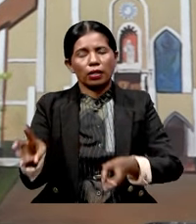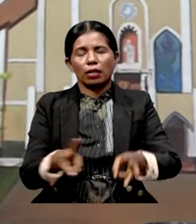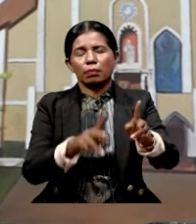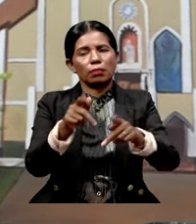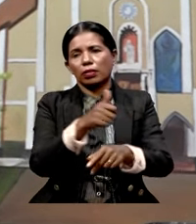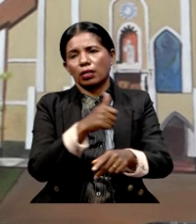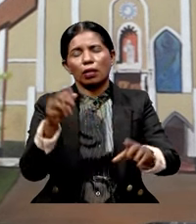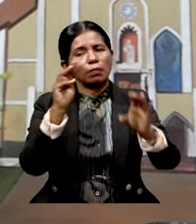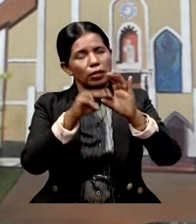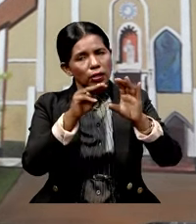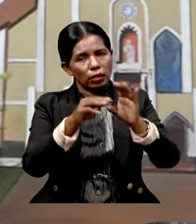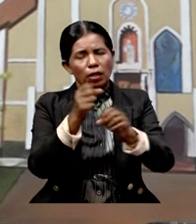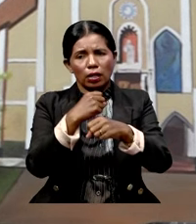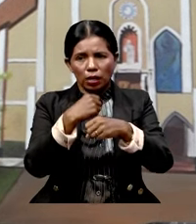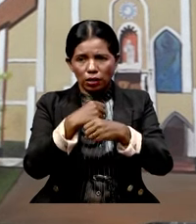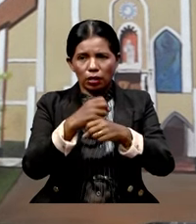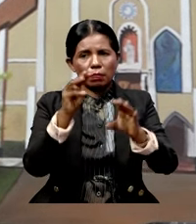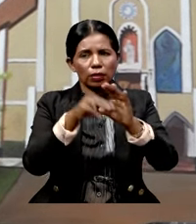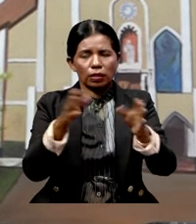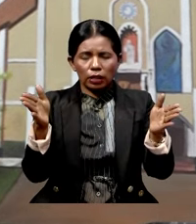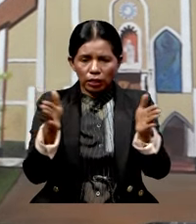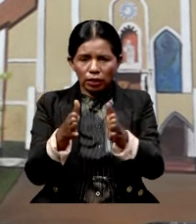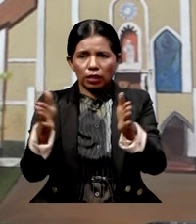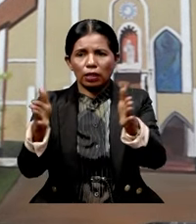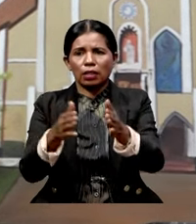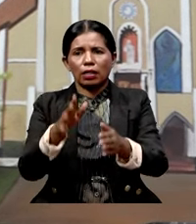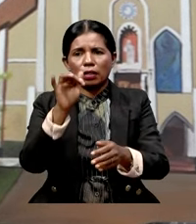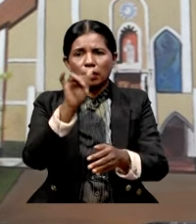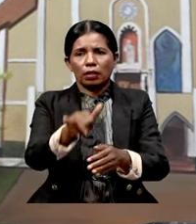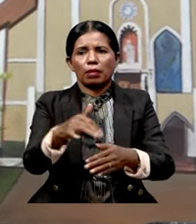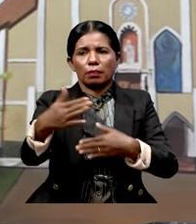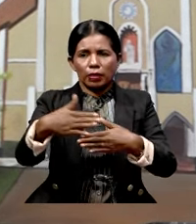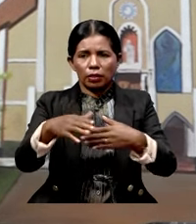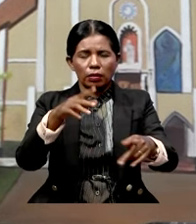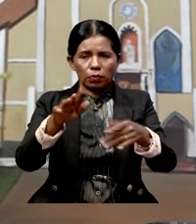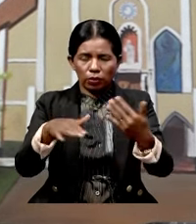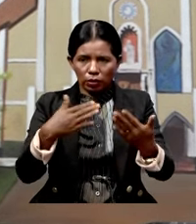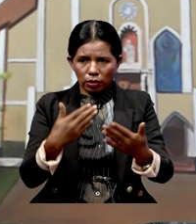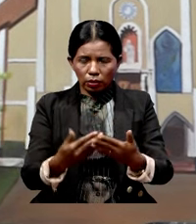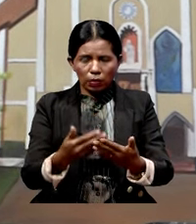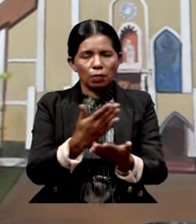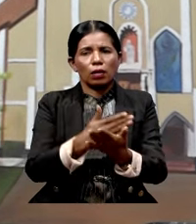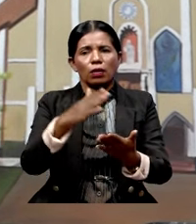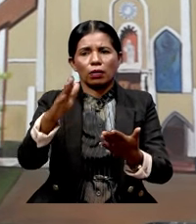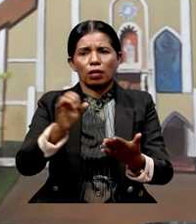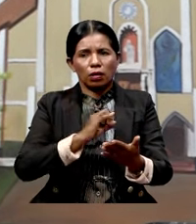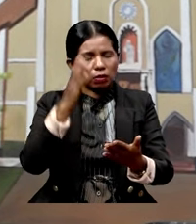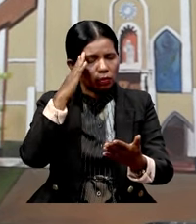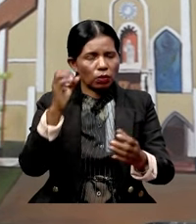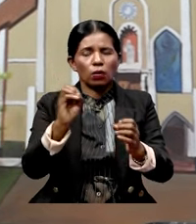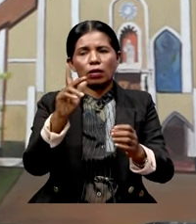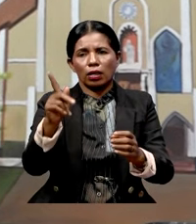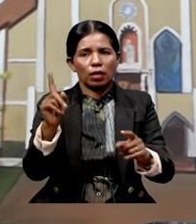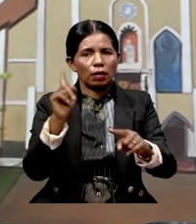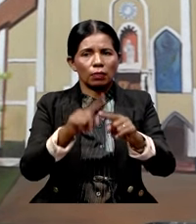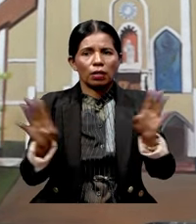mercado, alô, na cerca do mercado Kiki, para ela, bela, é basicamente uma população onde vai só só, ou não é lá, mas lá, bela,